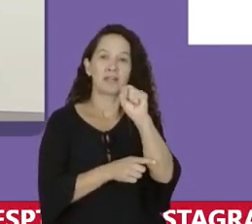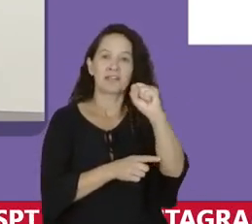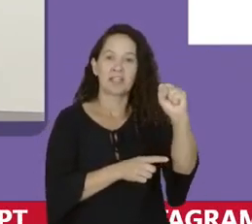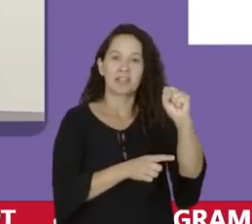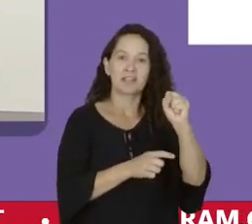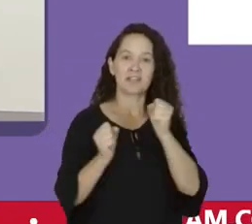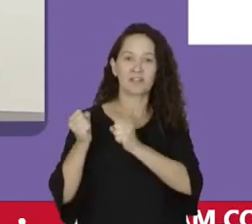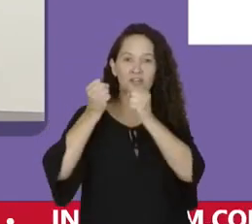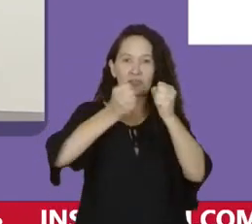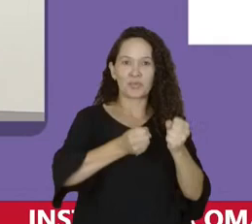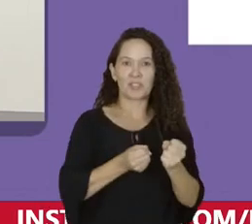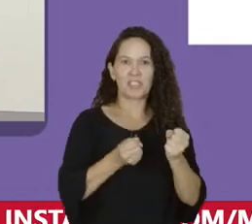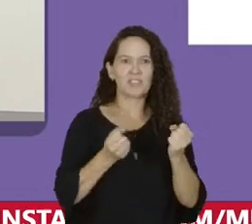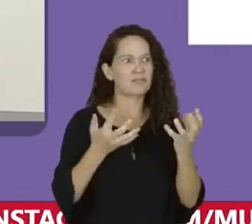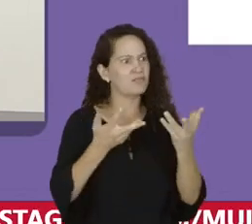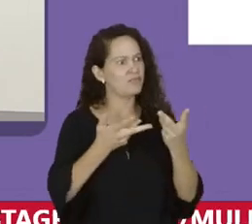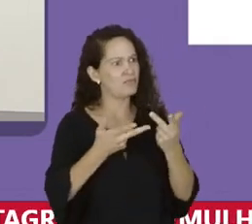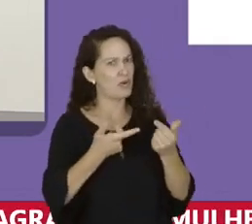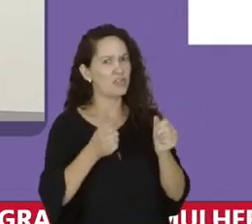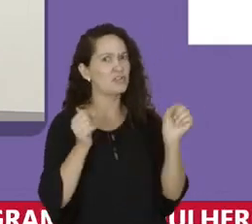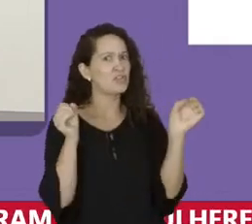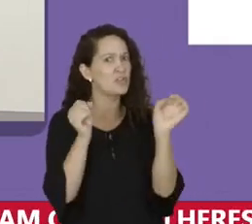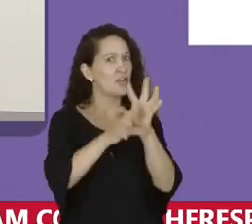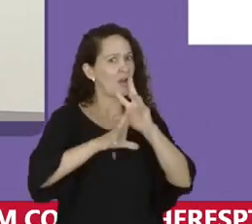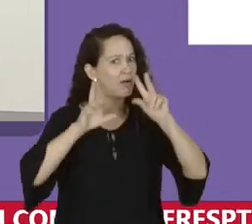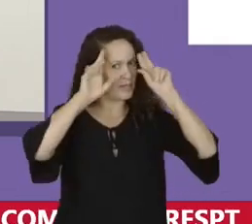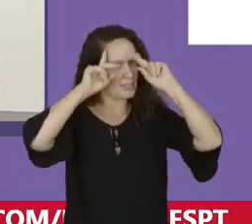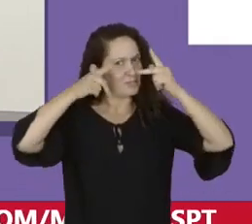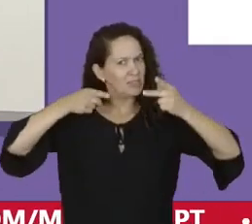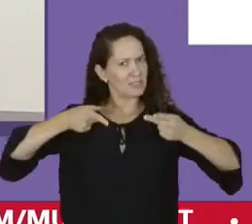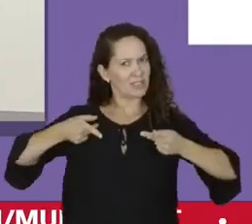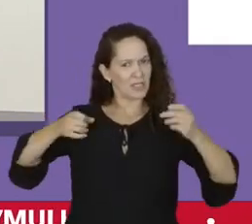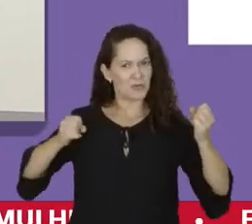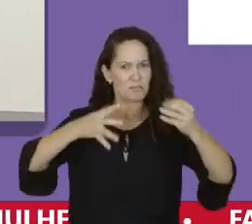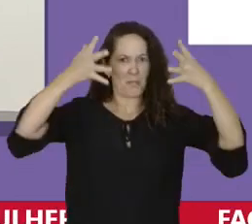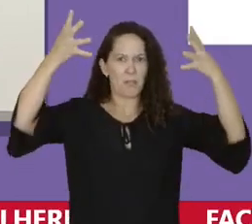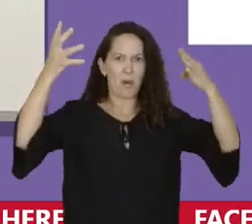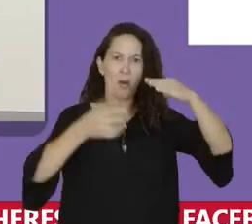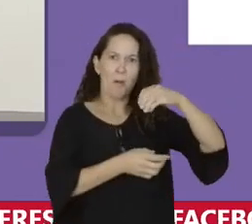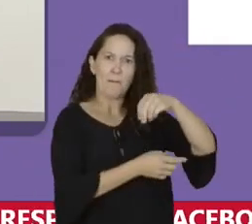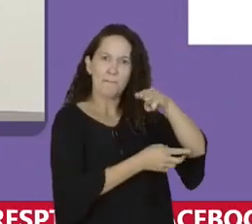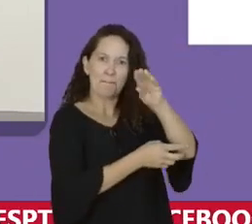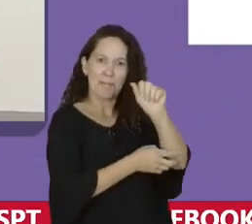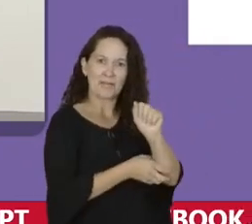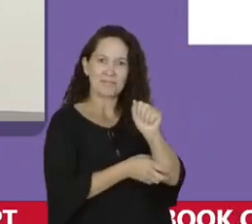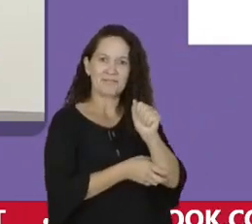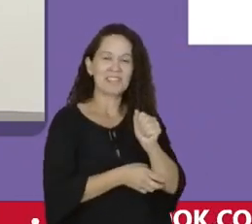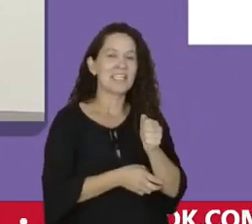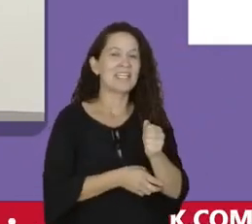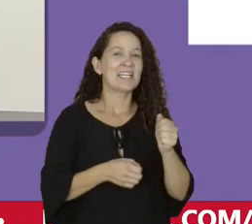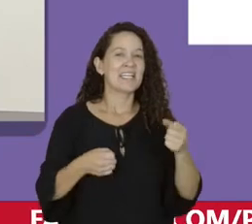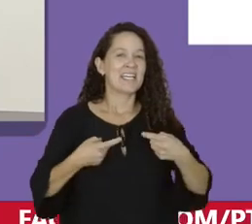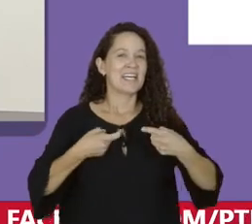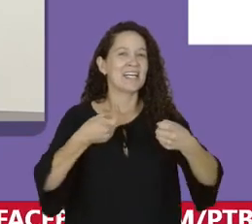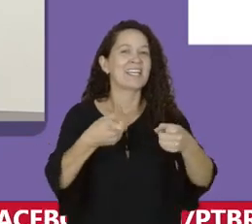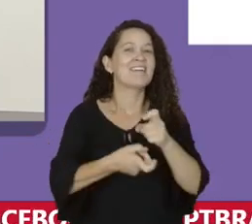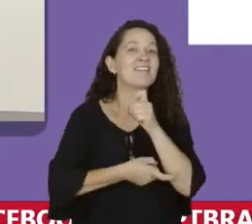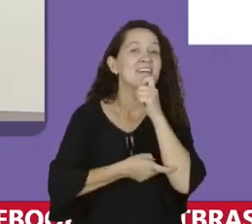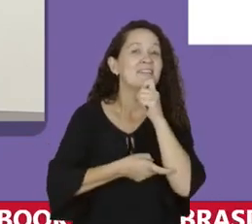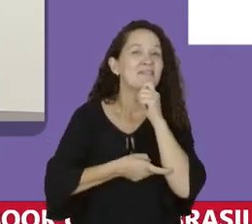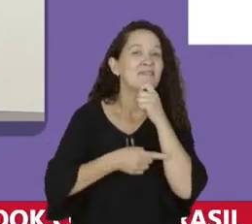de destruição da humanidade. Então, a guerra não é quente nesse momento, ela é